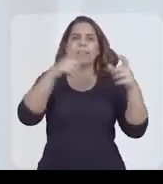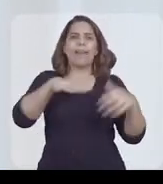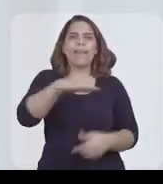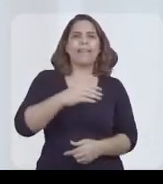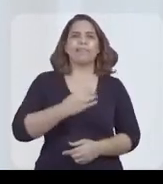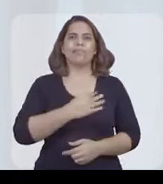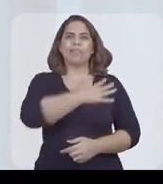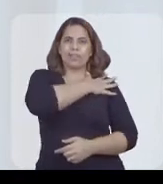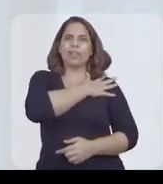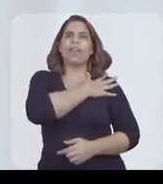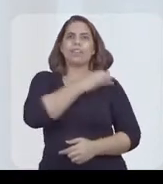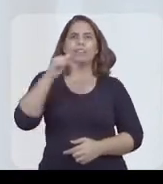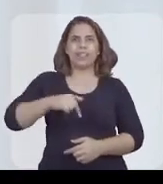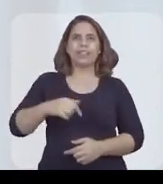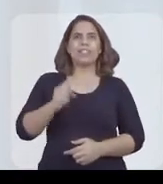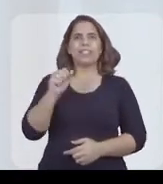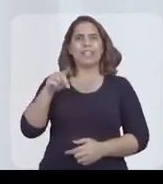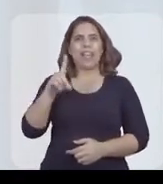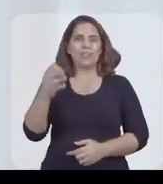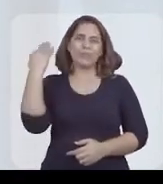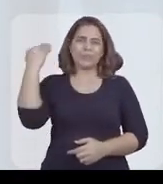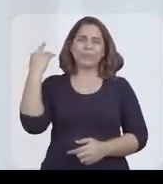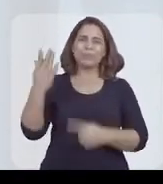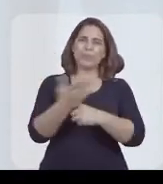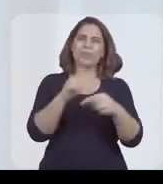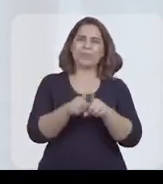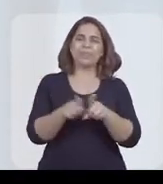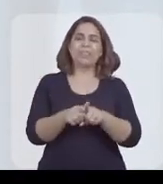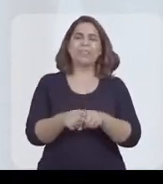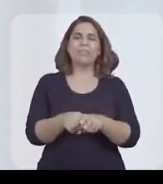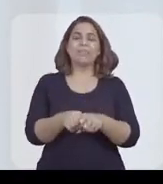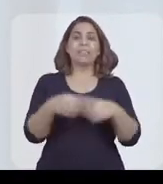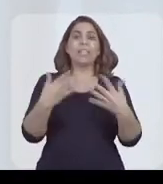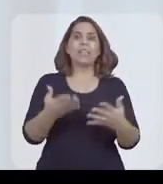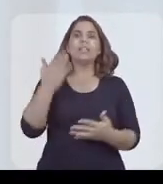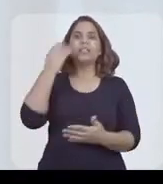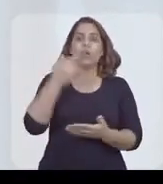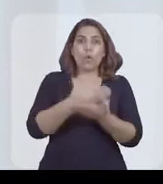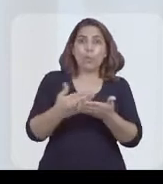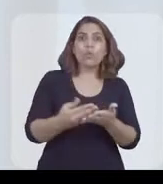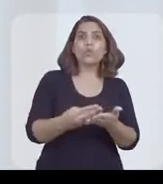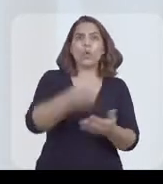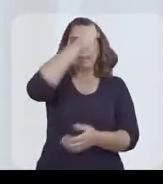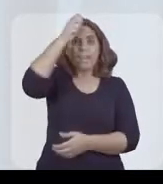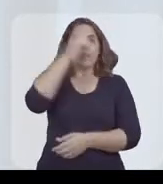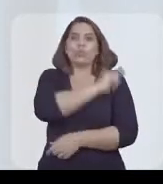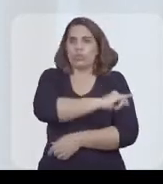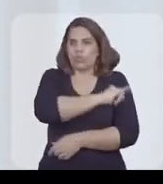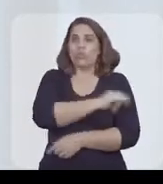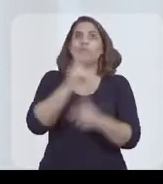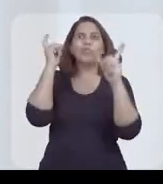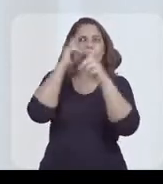médicos militares aqui no Senado, um tempo atrás, e sei como você pegou a Prefeitura do Rio de Janeiro,